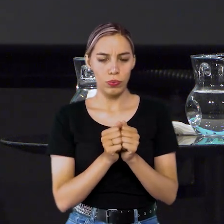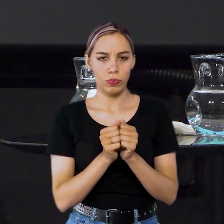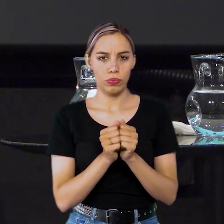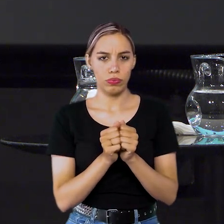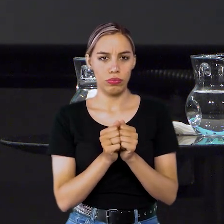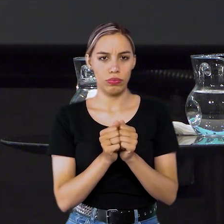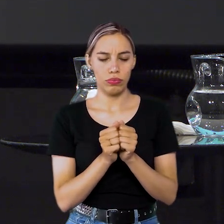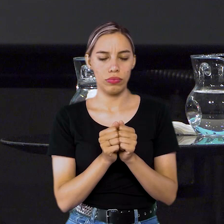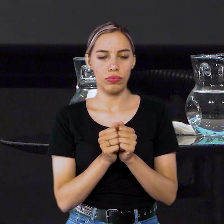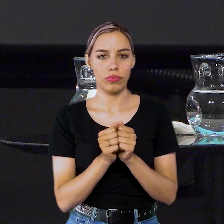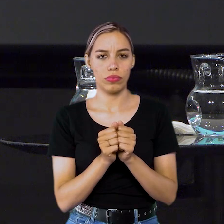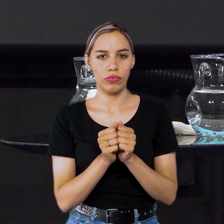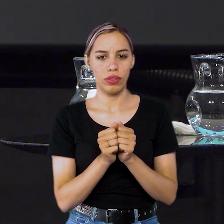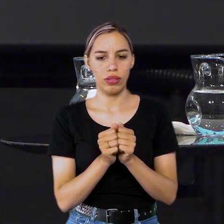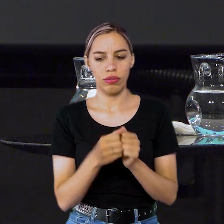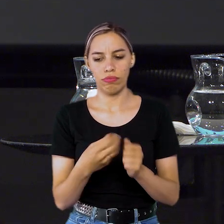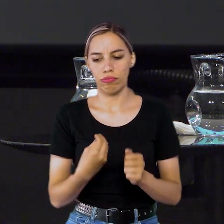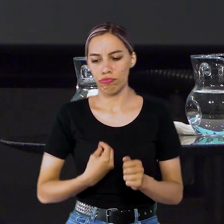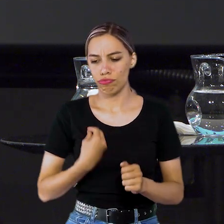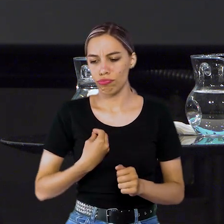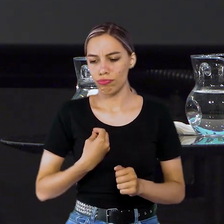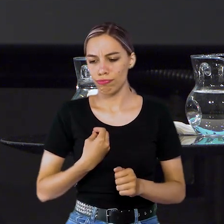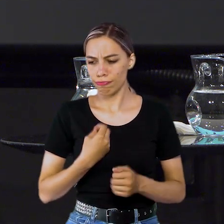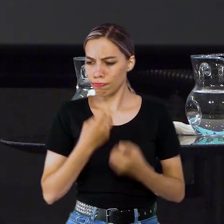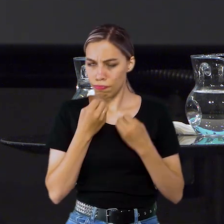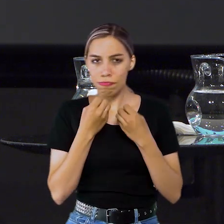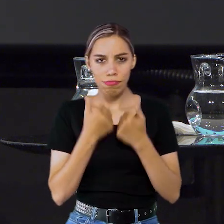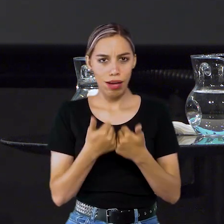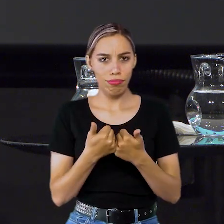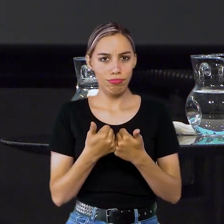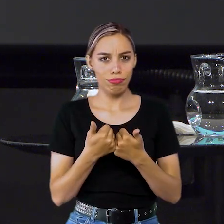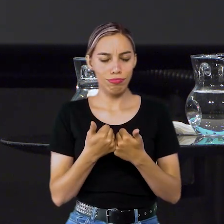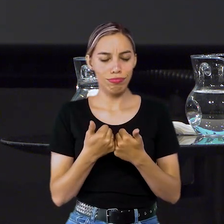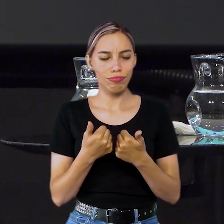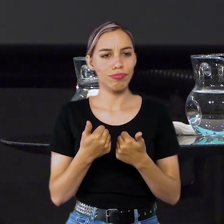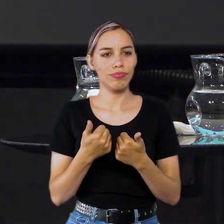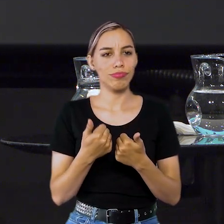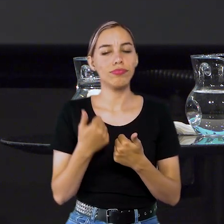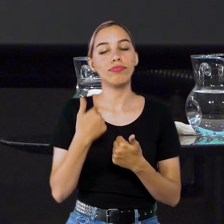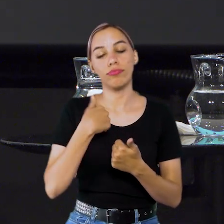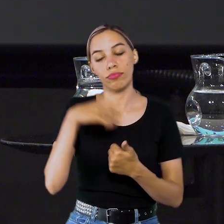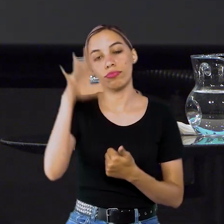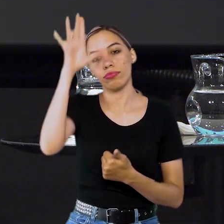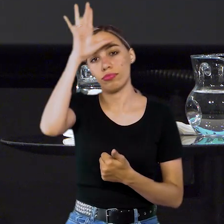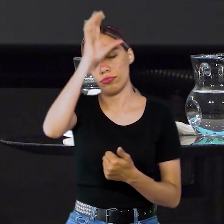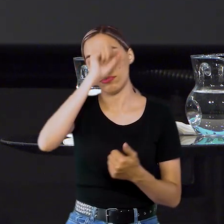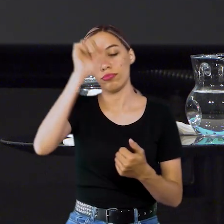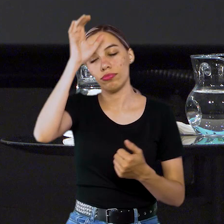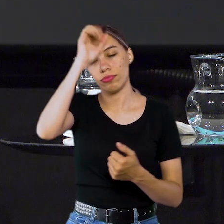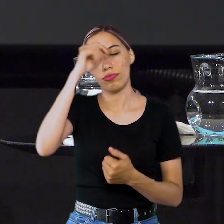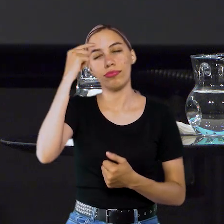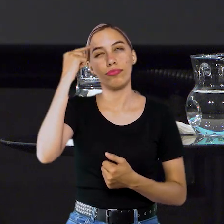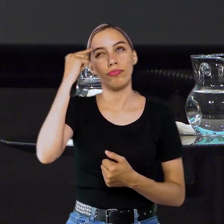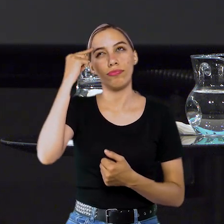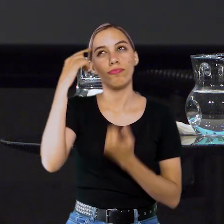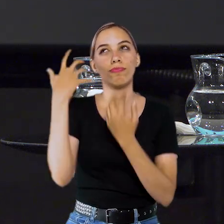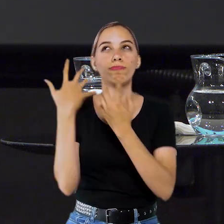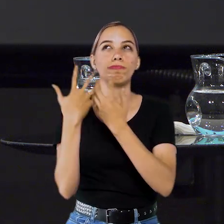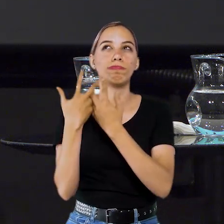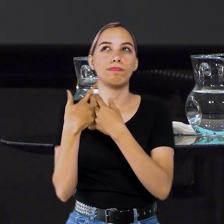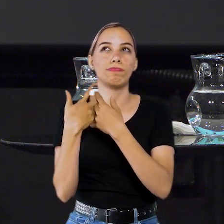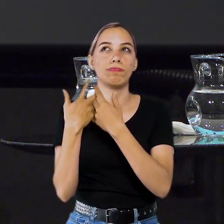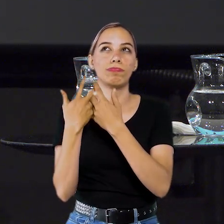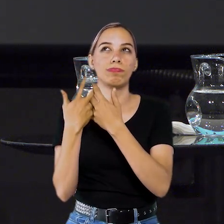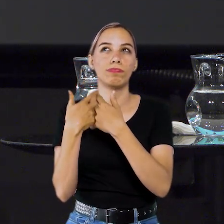coletividade, na língua do Buá, né? E aprendi e fui pensando como é que